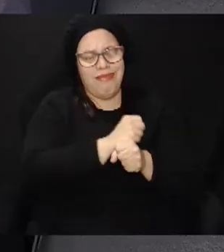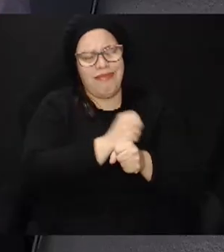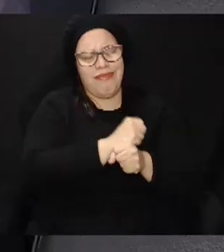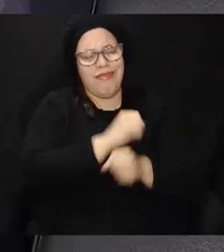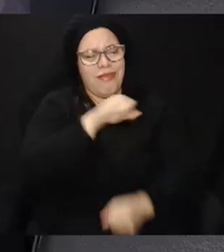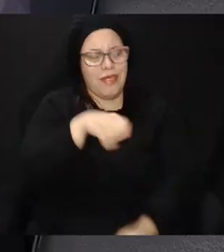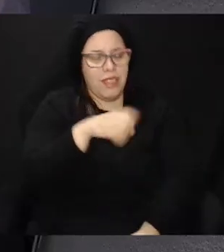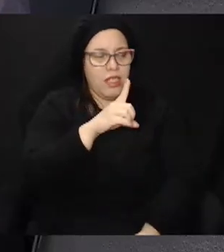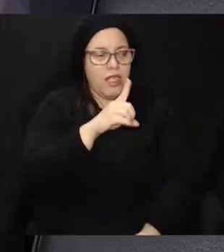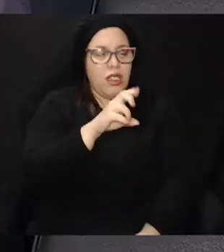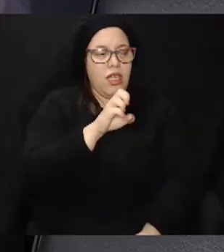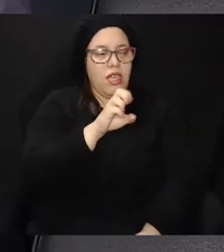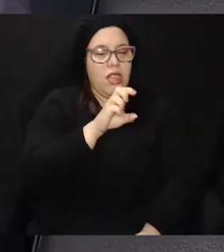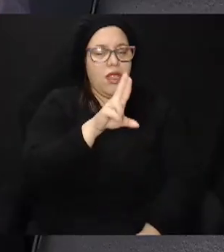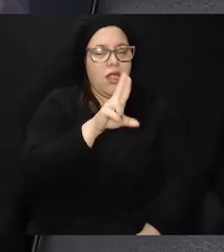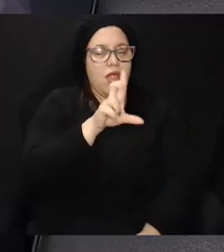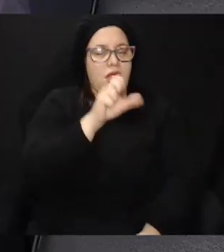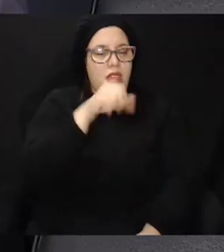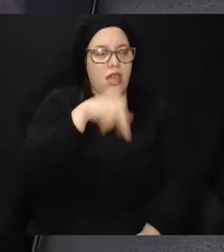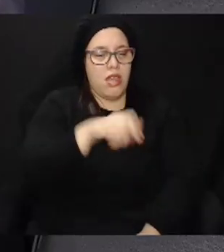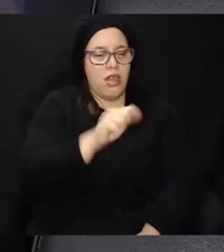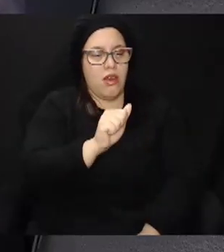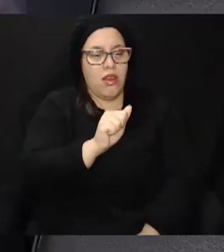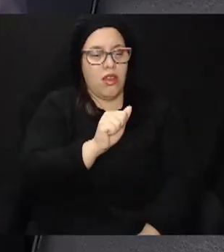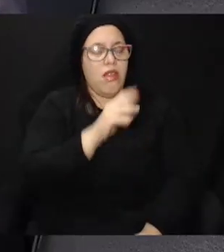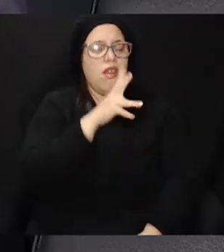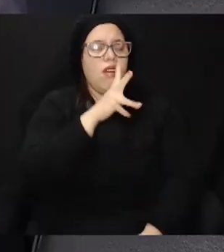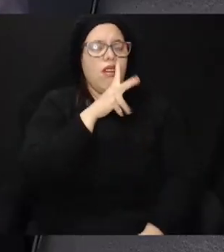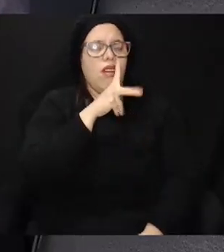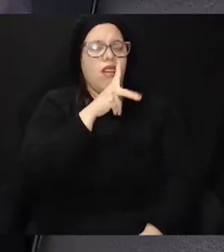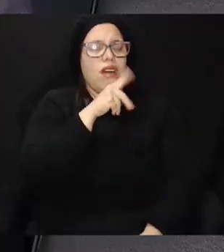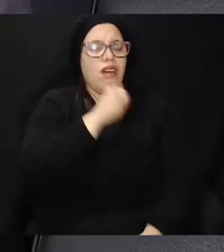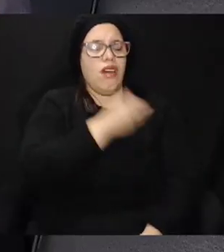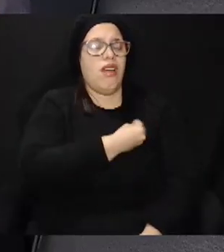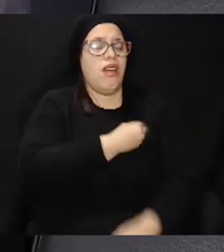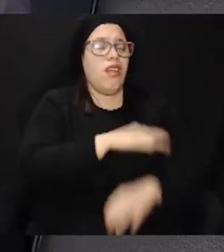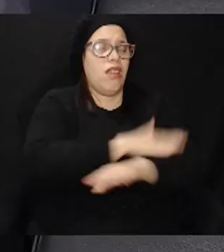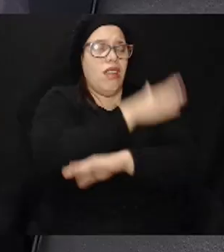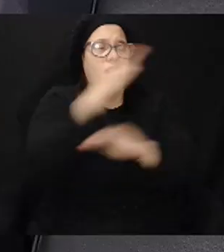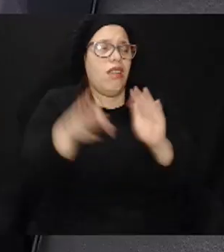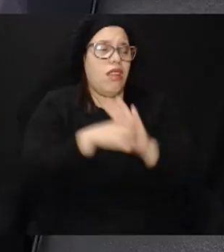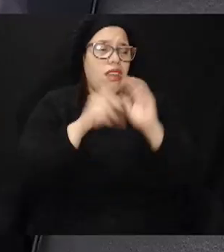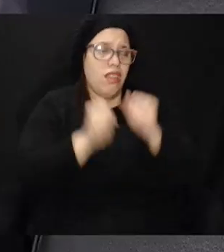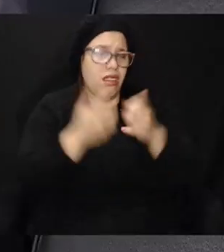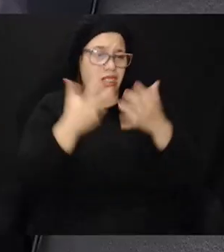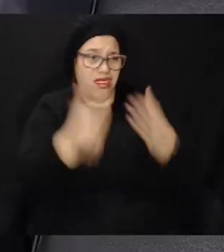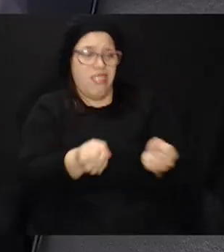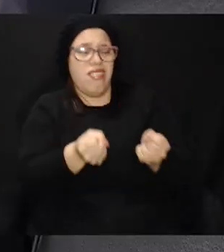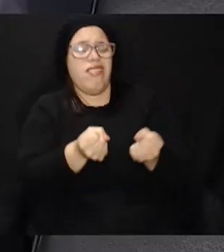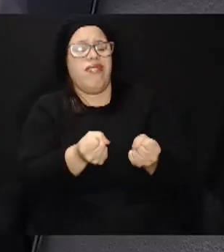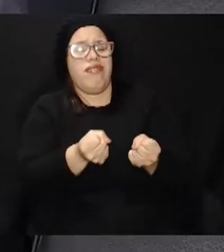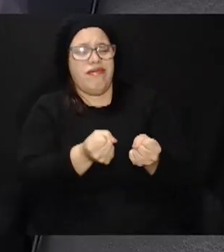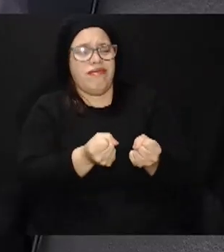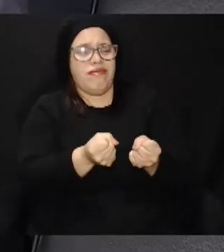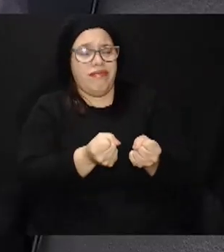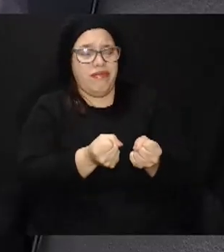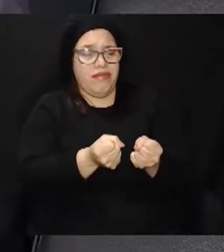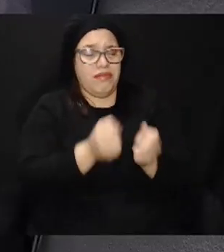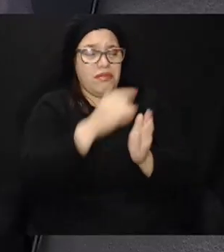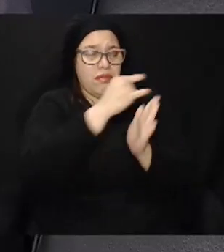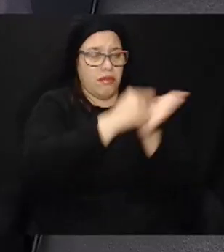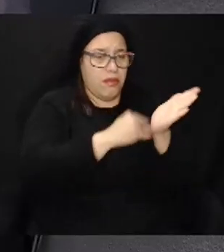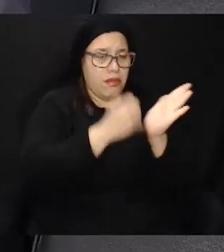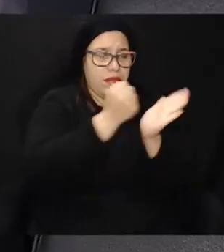núcleo do Jardim Eulina, esperou durante a vida toda para que pudesse receber a sua escritura. E